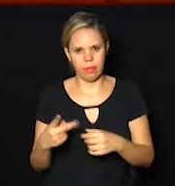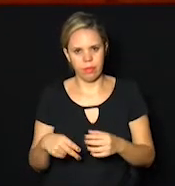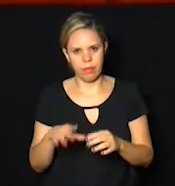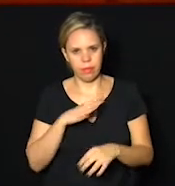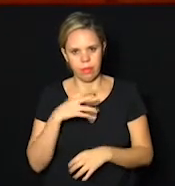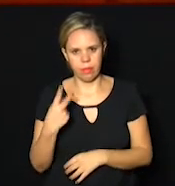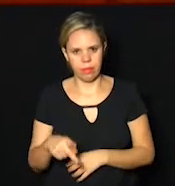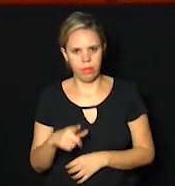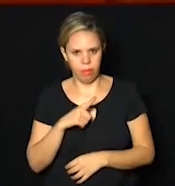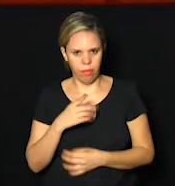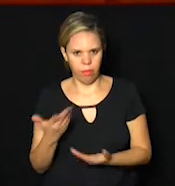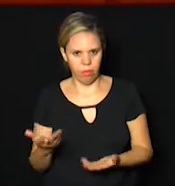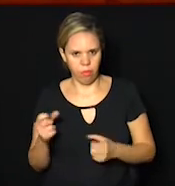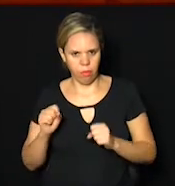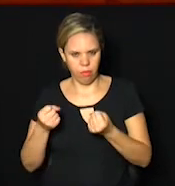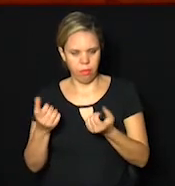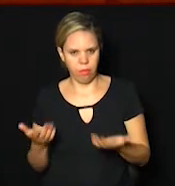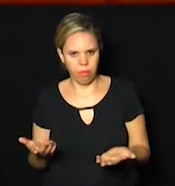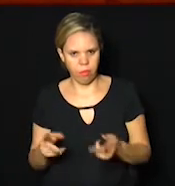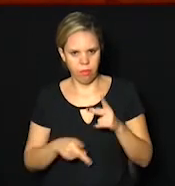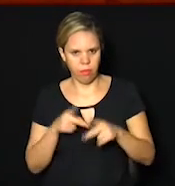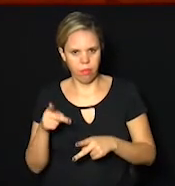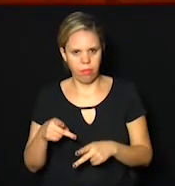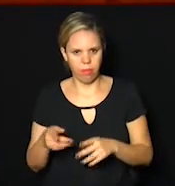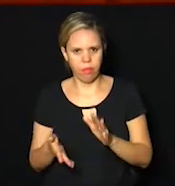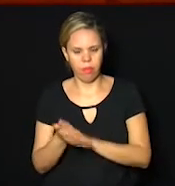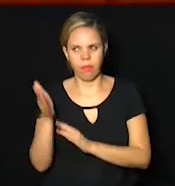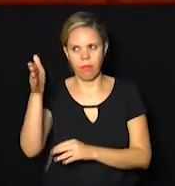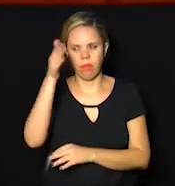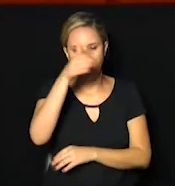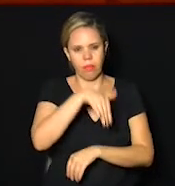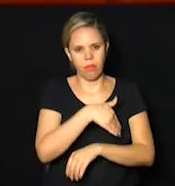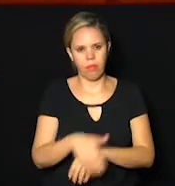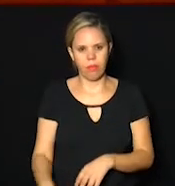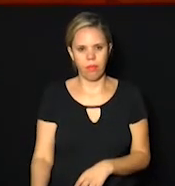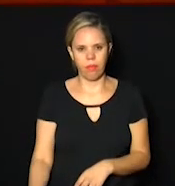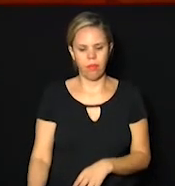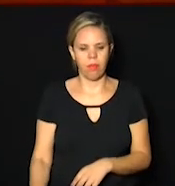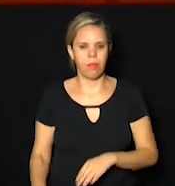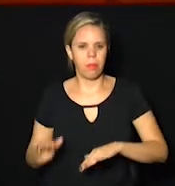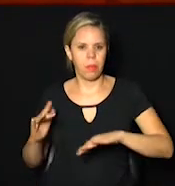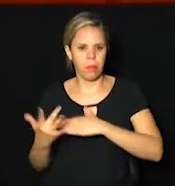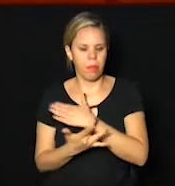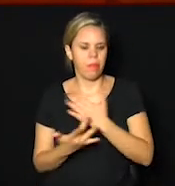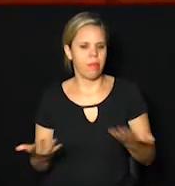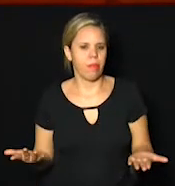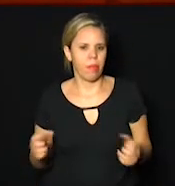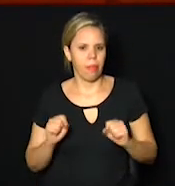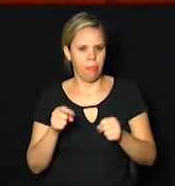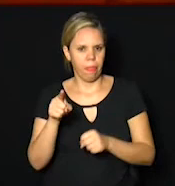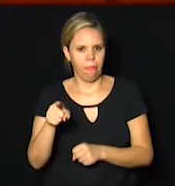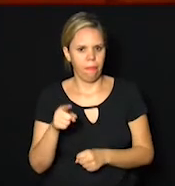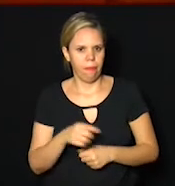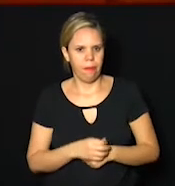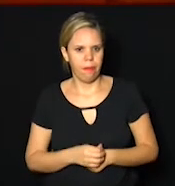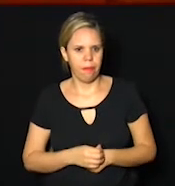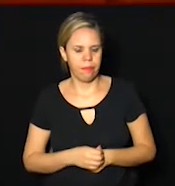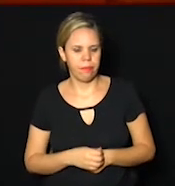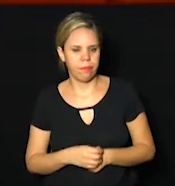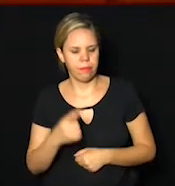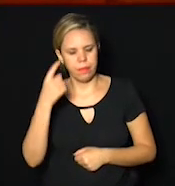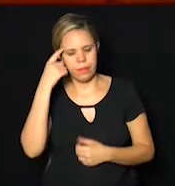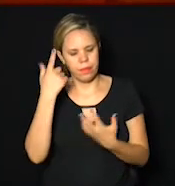tem defensores? Tem gente que sai à rua ou vai para as redes sociais defender o que você